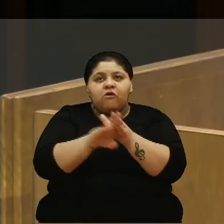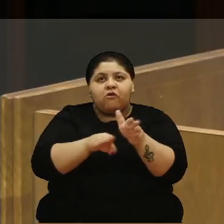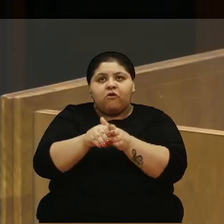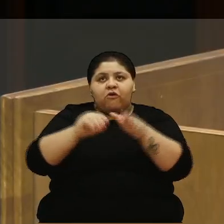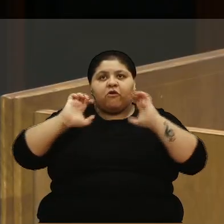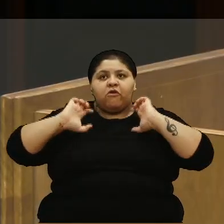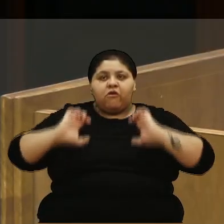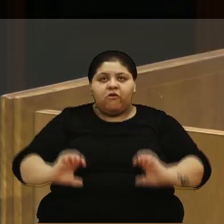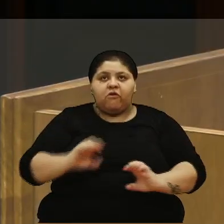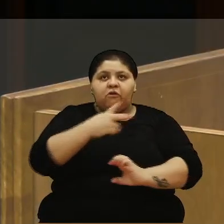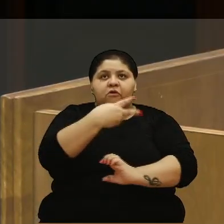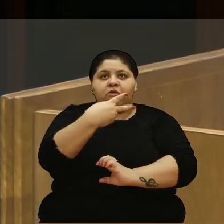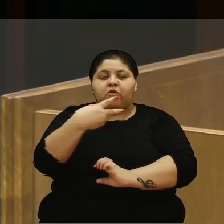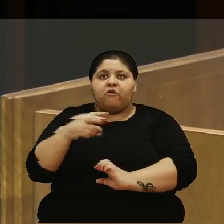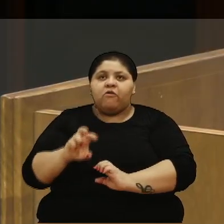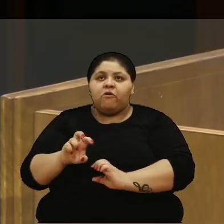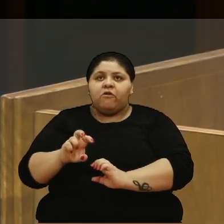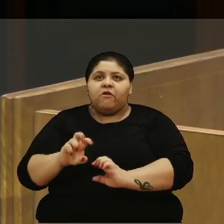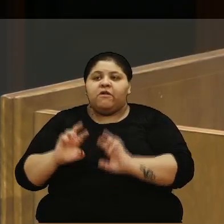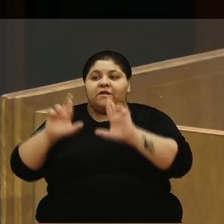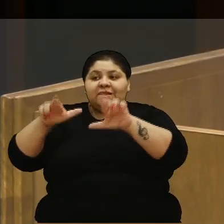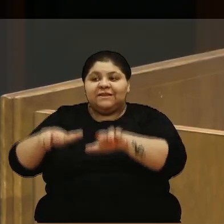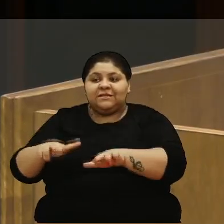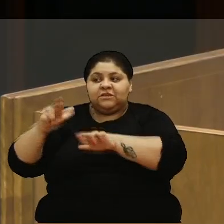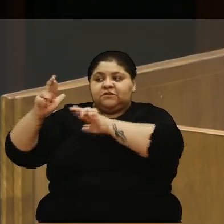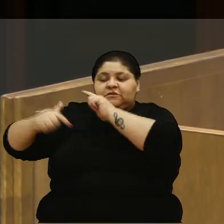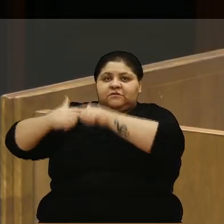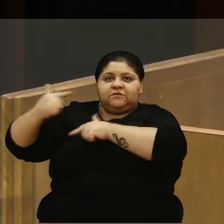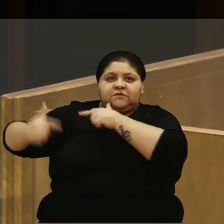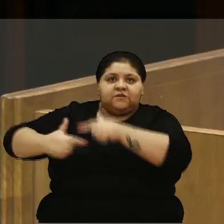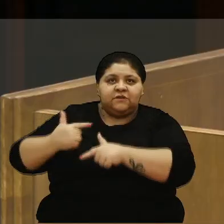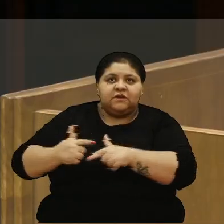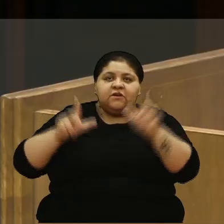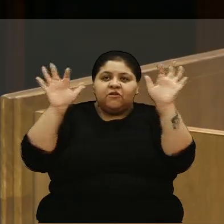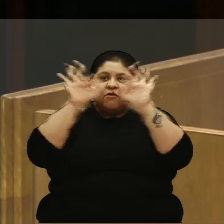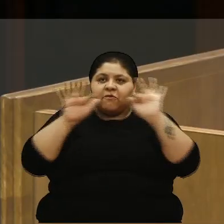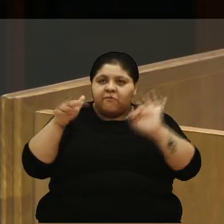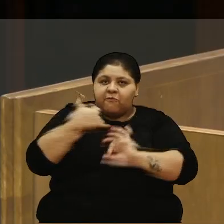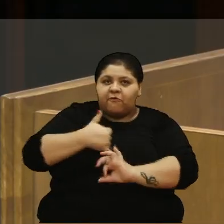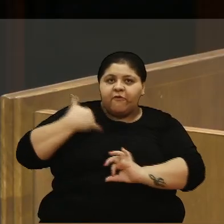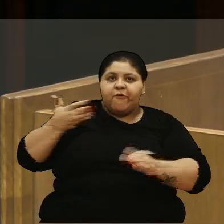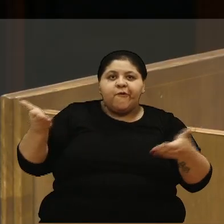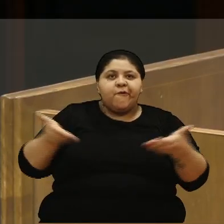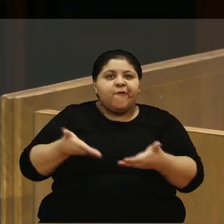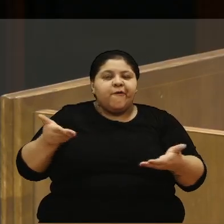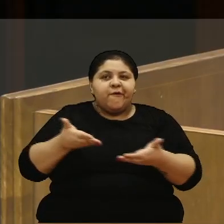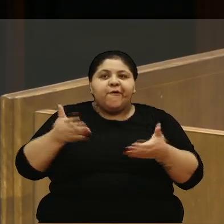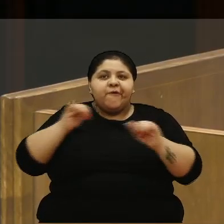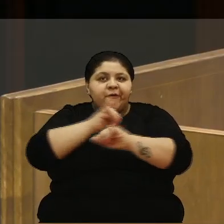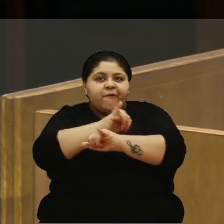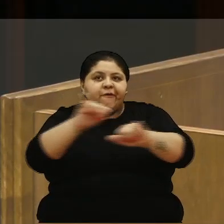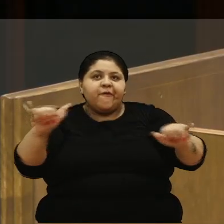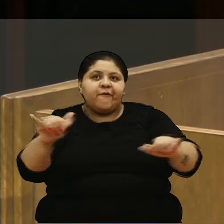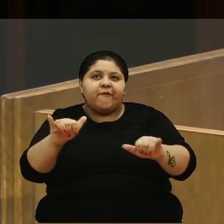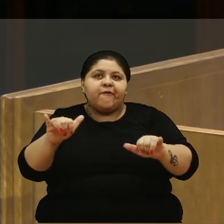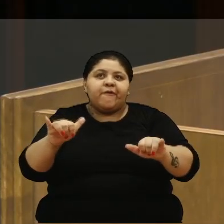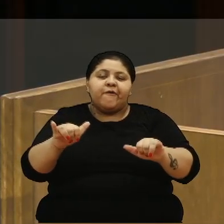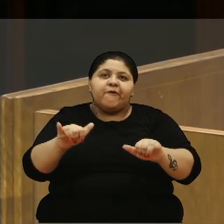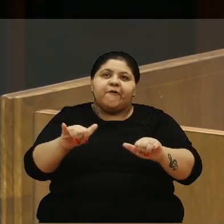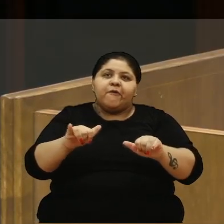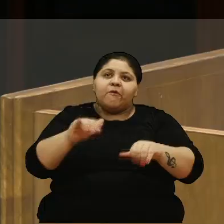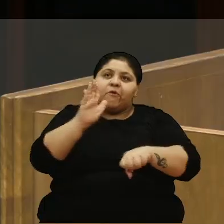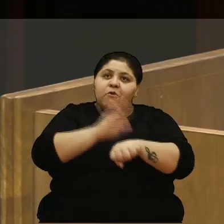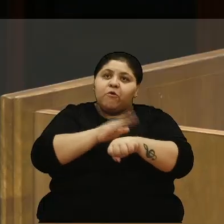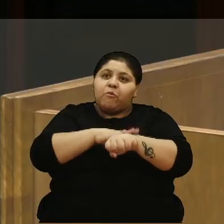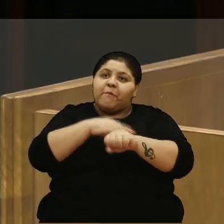da 25ª Região Tradicionalista. É com grande alegria e orgulho que compartilho com vocês um capítulo marcante da